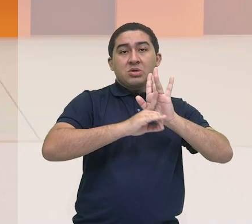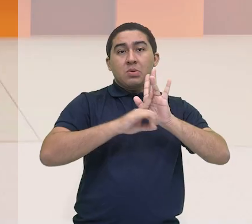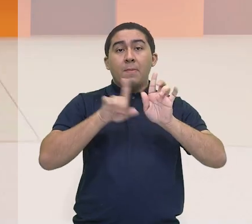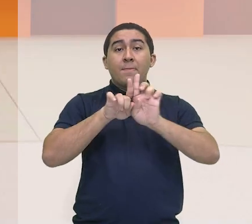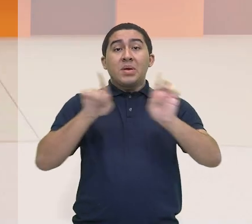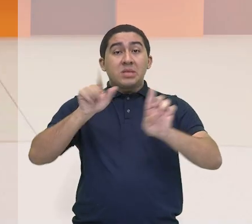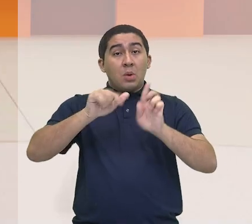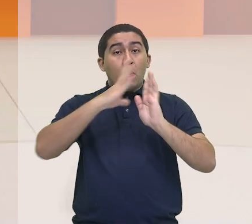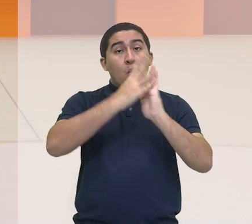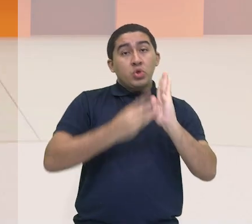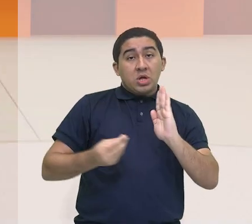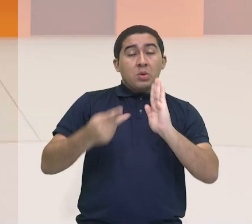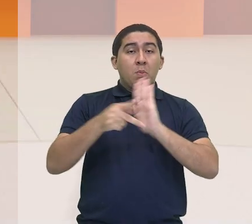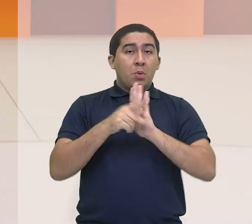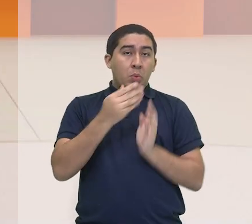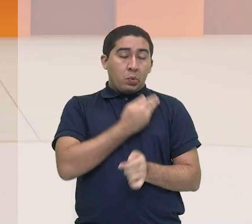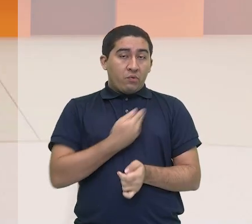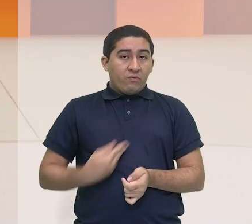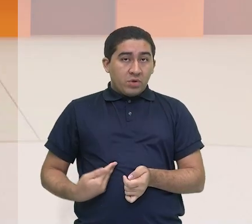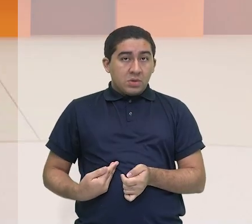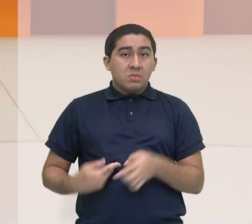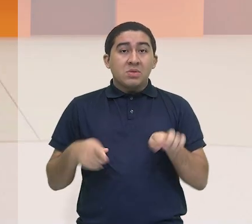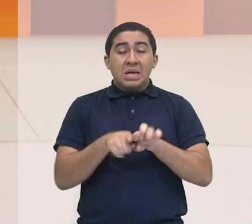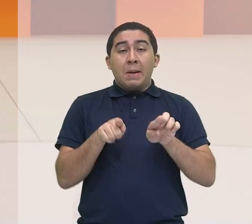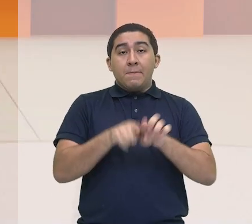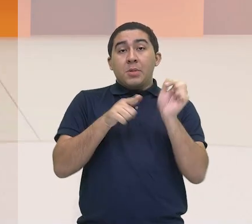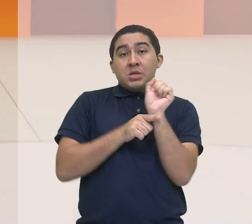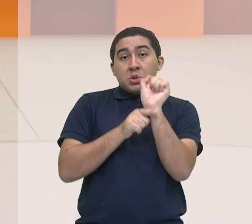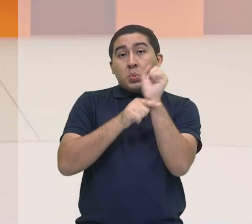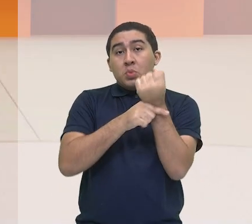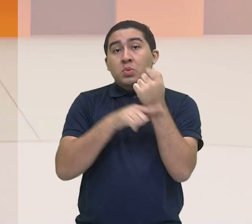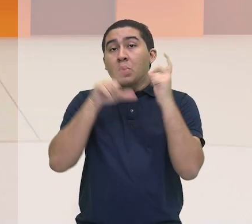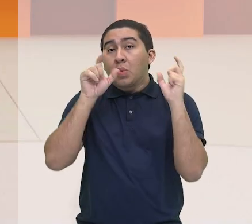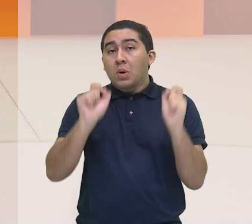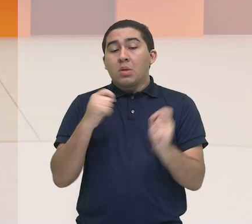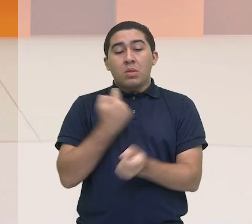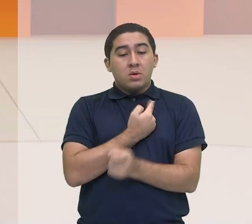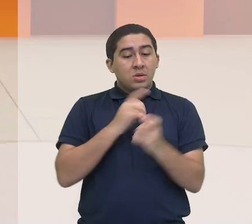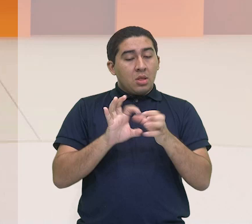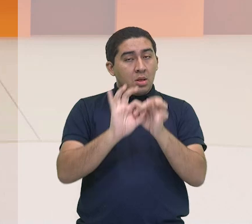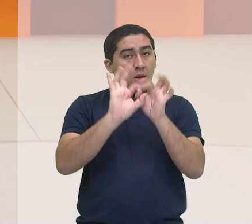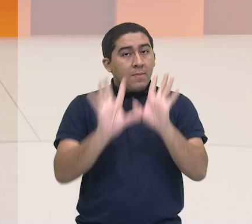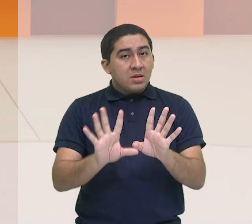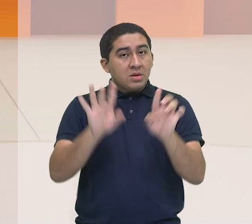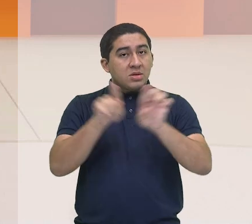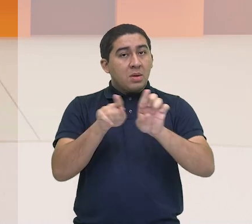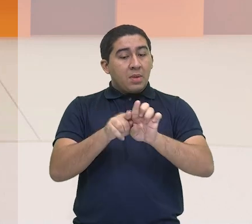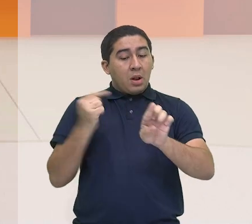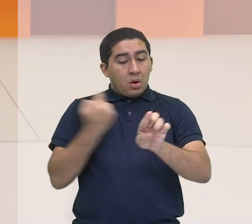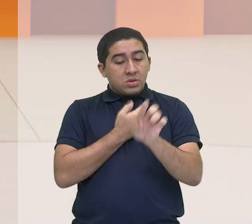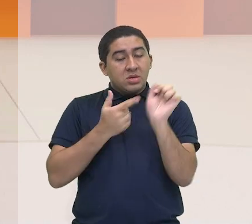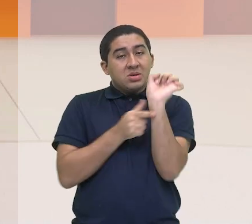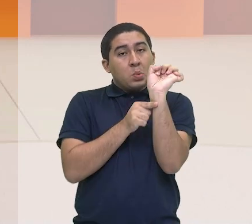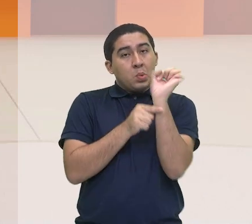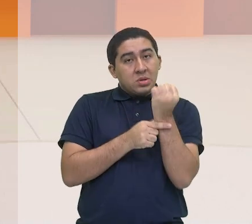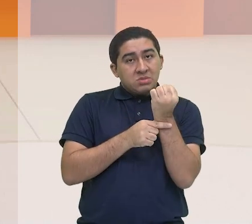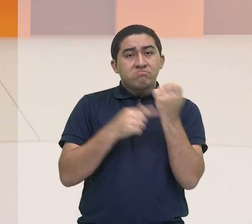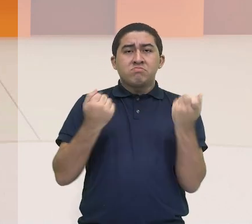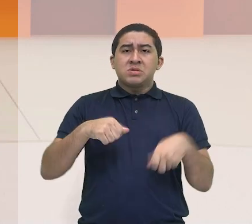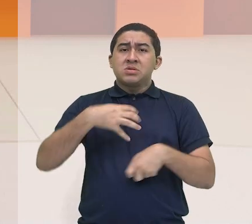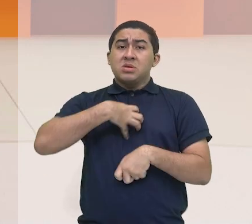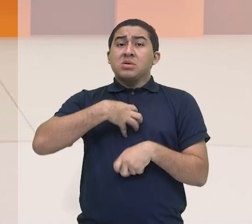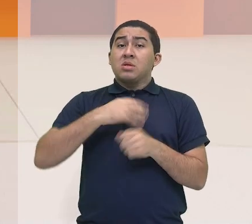um modelo de governo que garante a nossa liberdade e a nossa segurança. Eu tenho que me